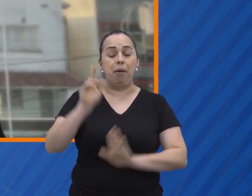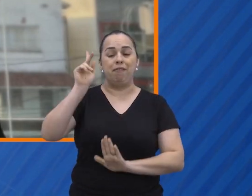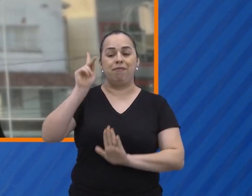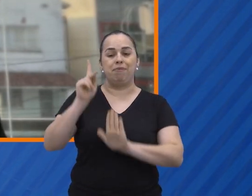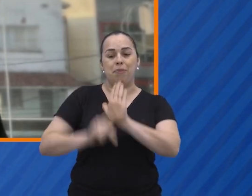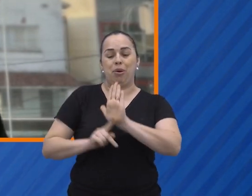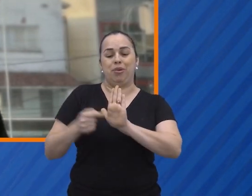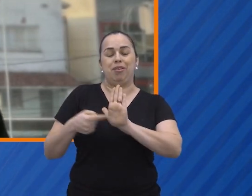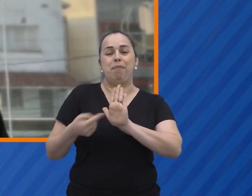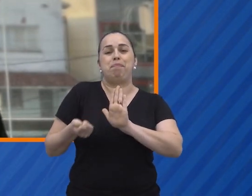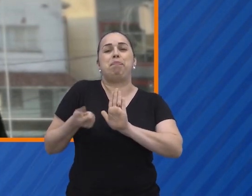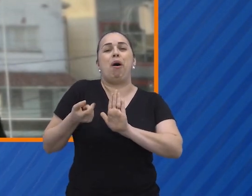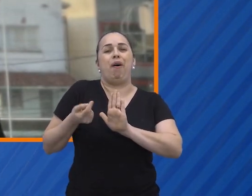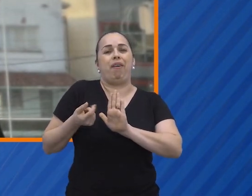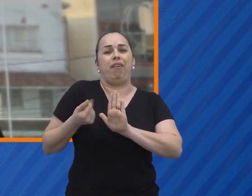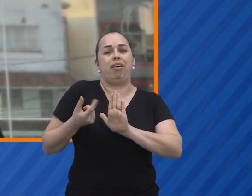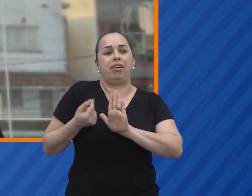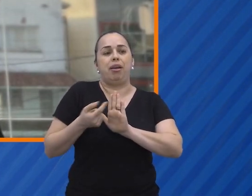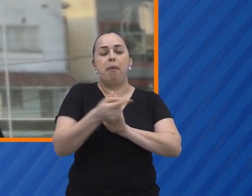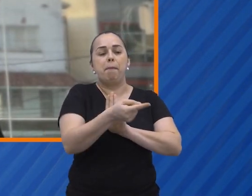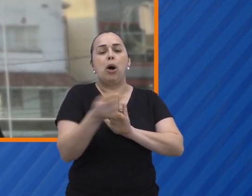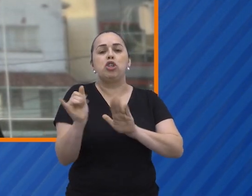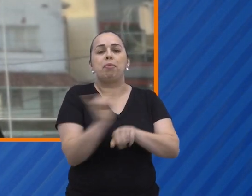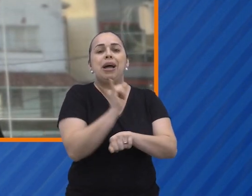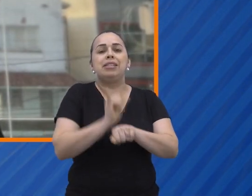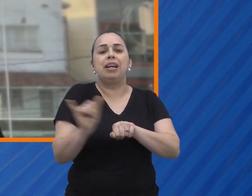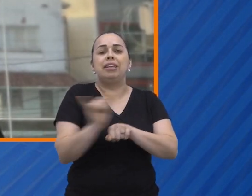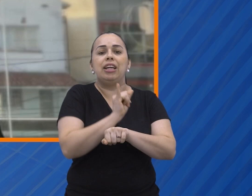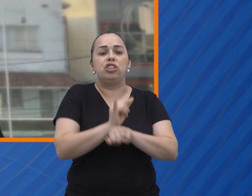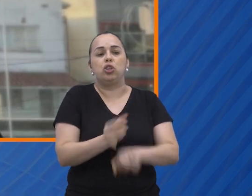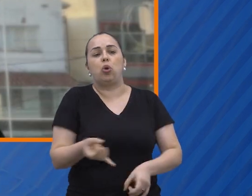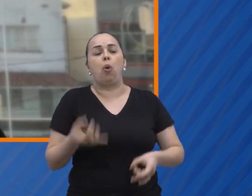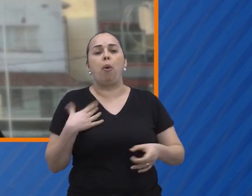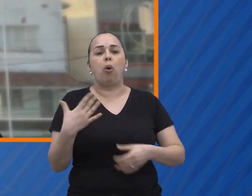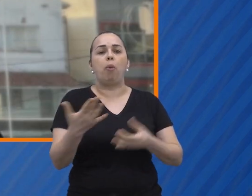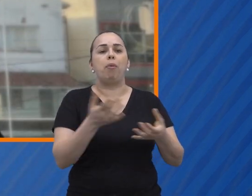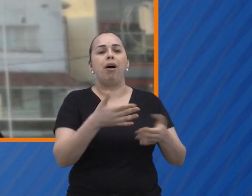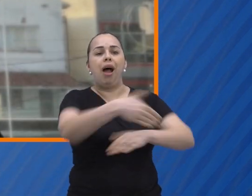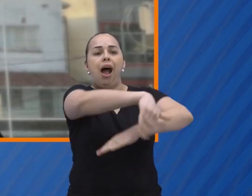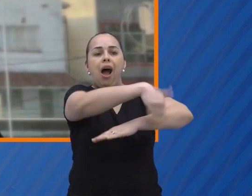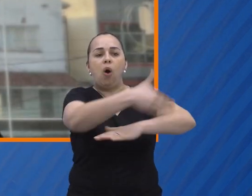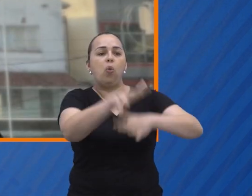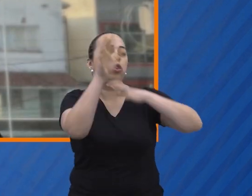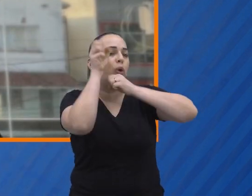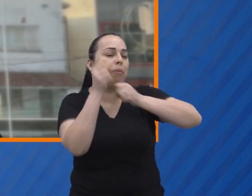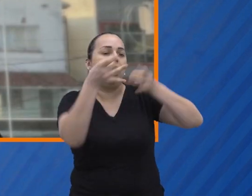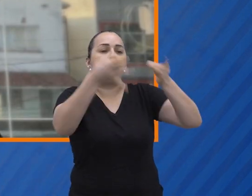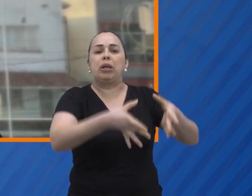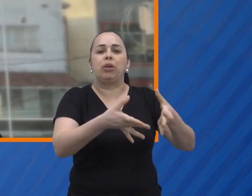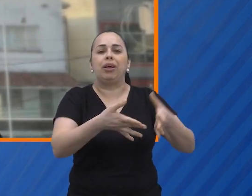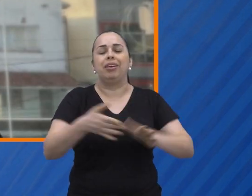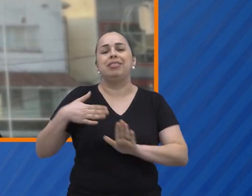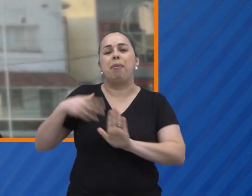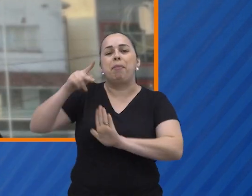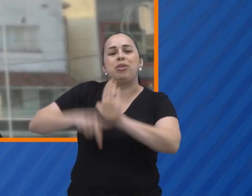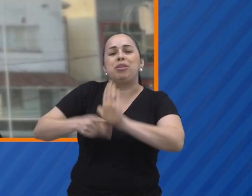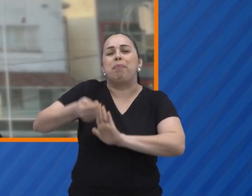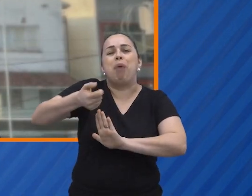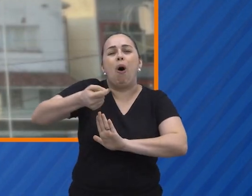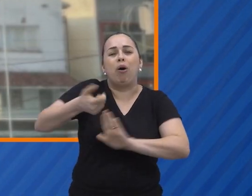mas poucos programas que mostram uma porta de saída para essa pessoa ter novas oportunidades e sair da